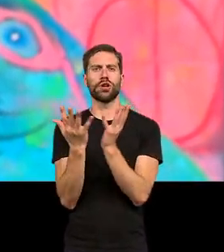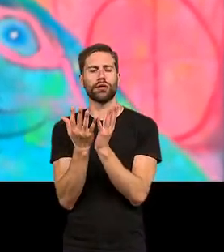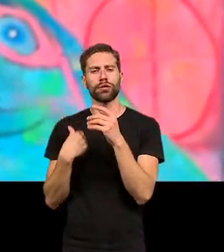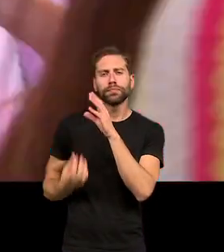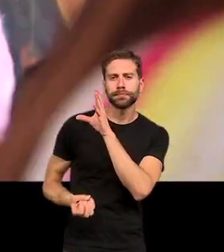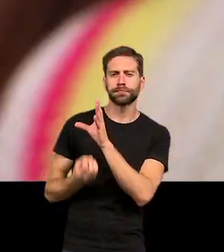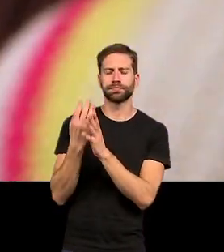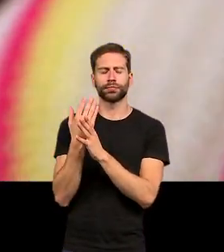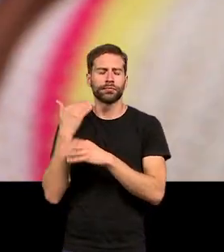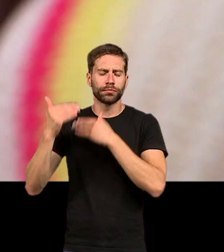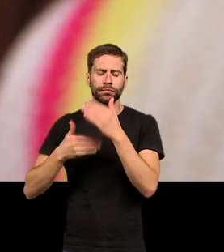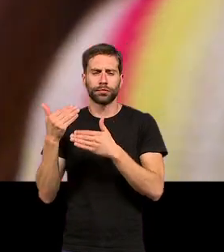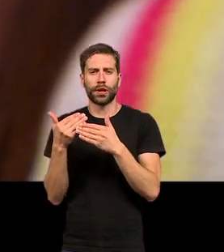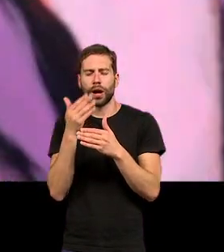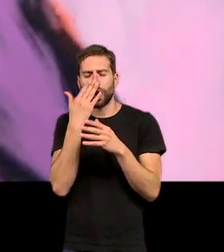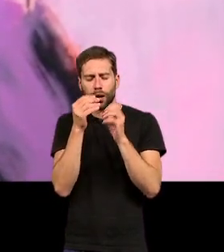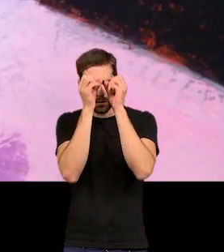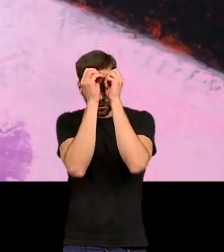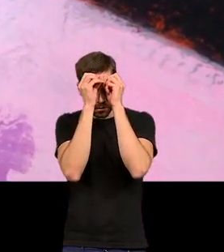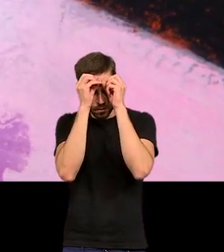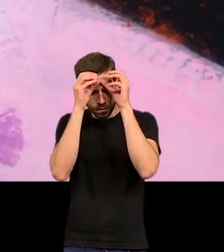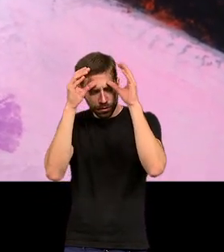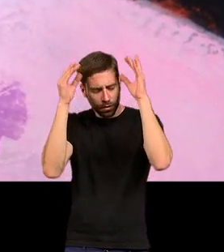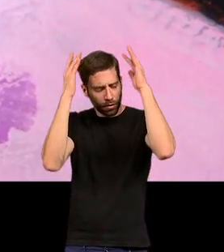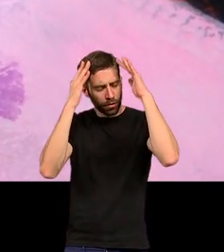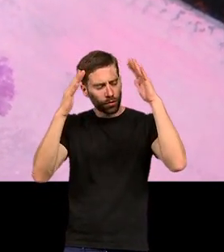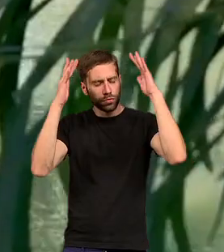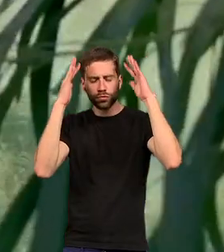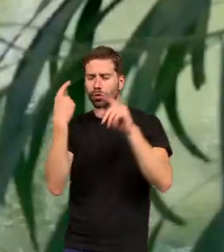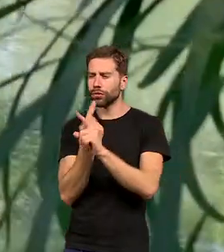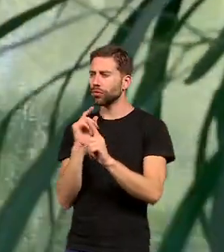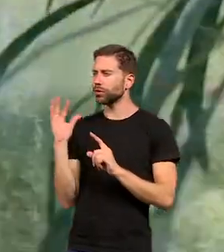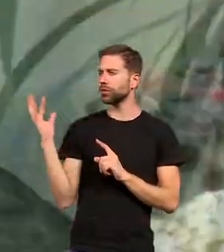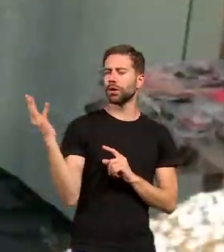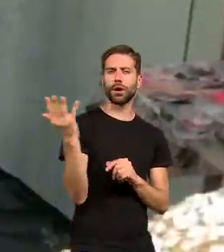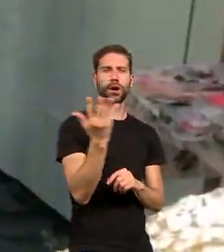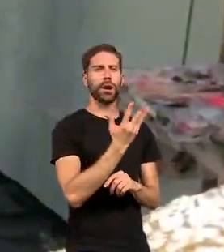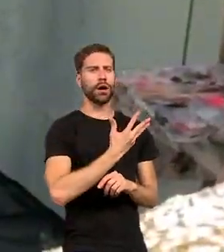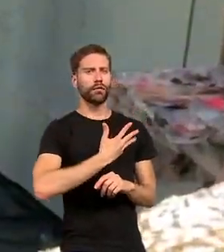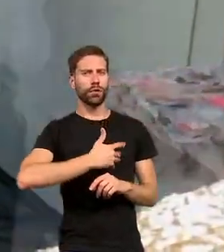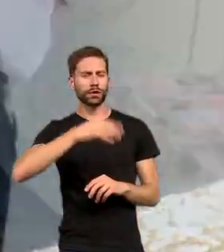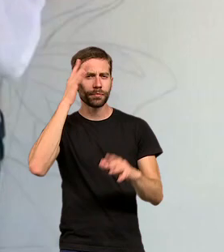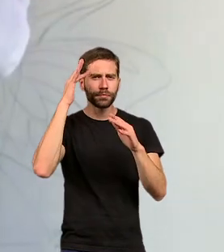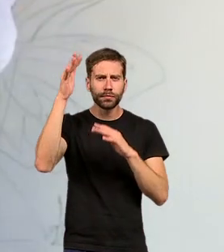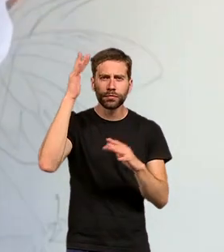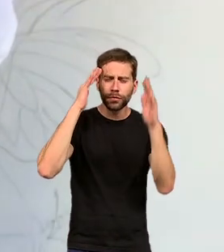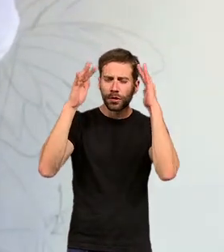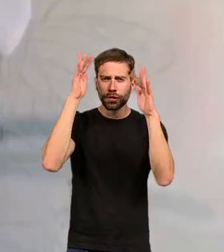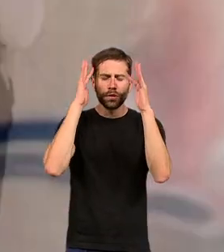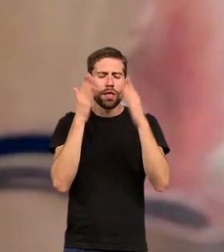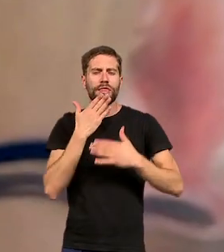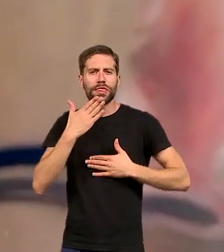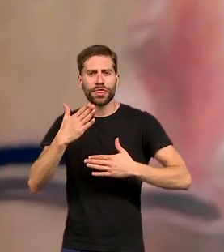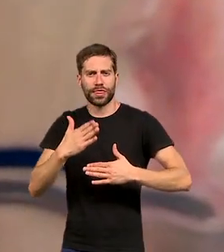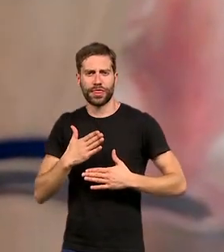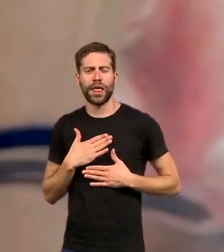geral. É tudo um sonho para mim. Tudo o que está à minha volta me inspira realmente. Às